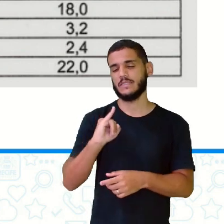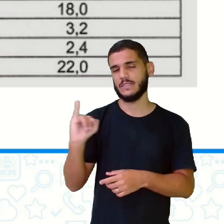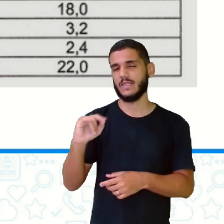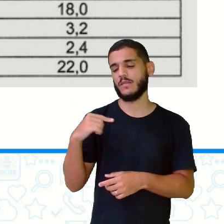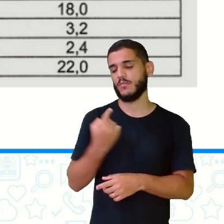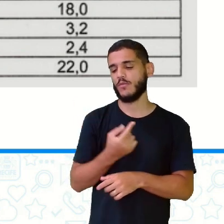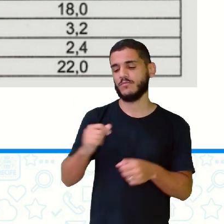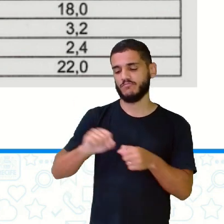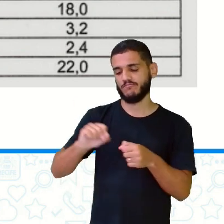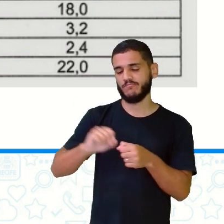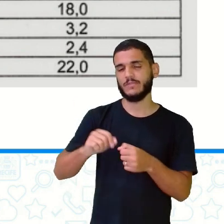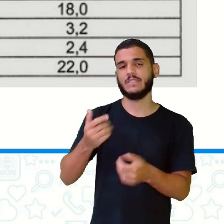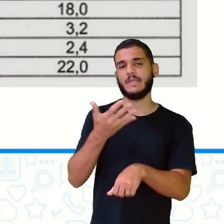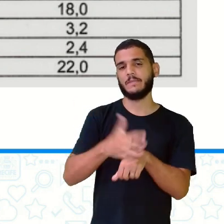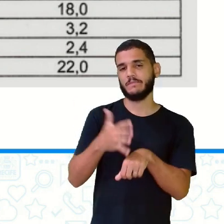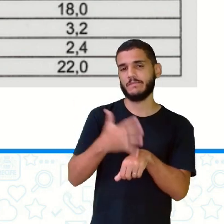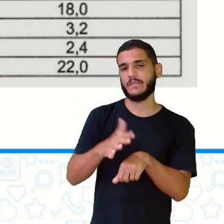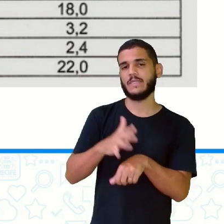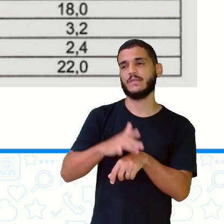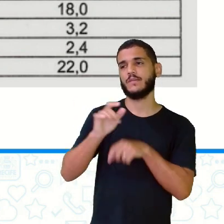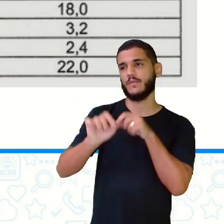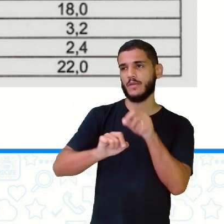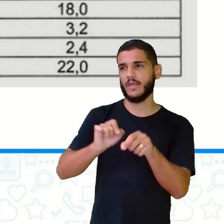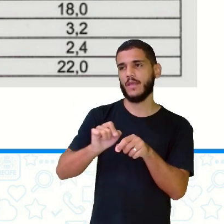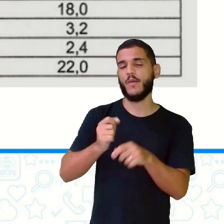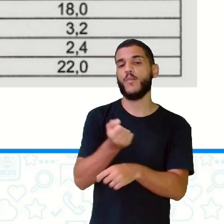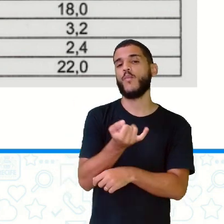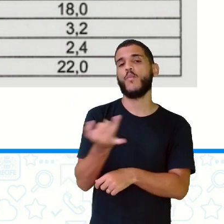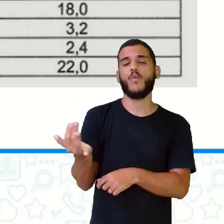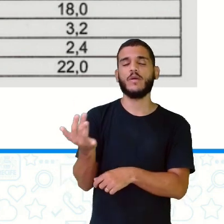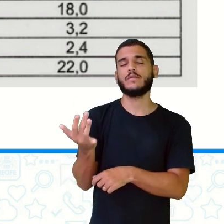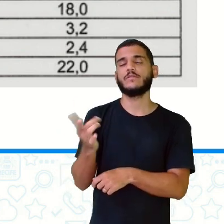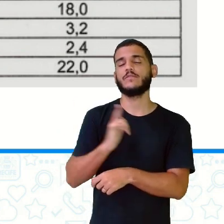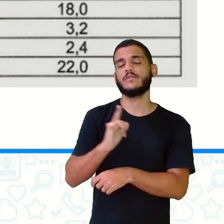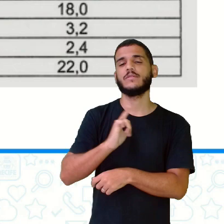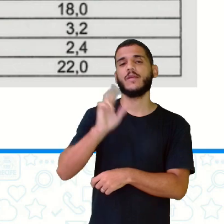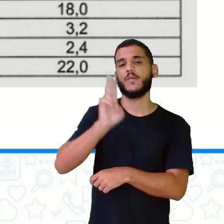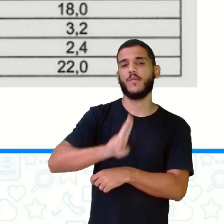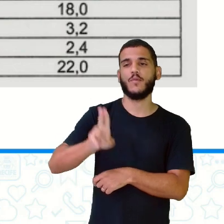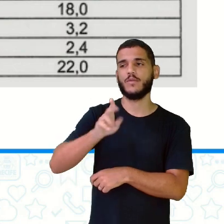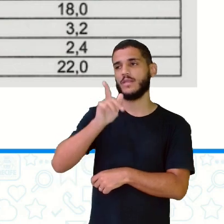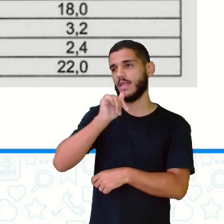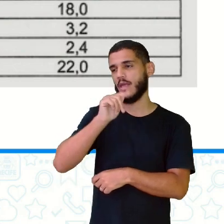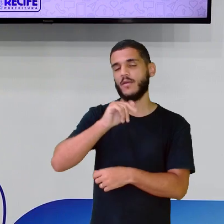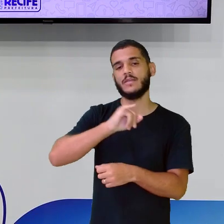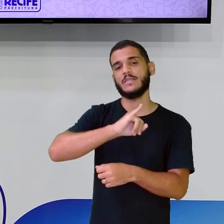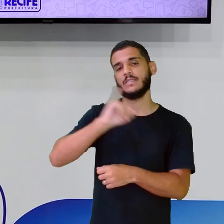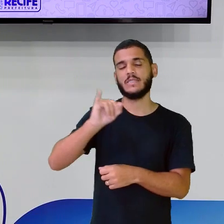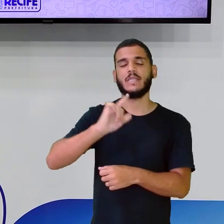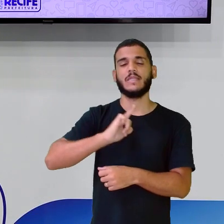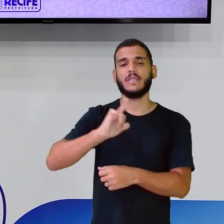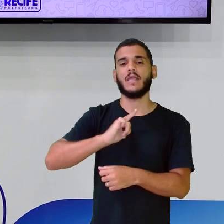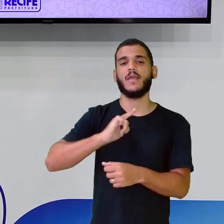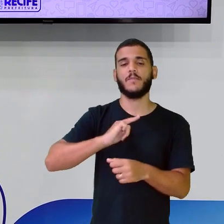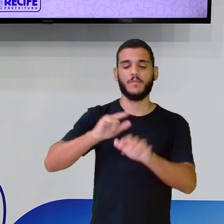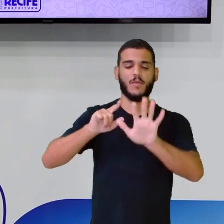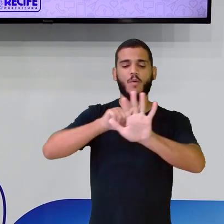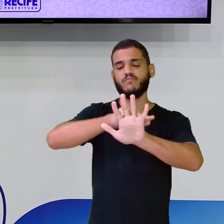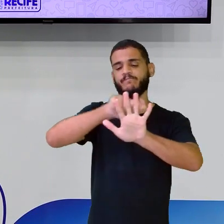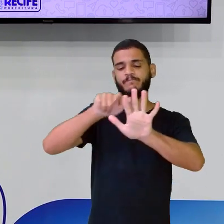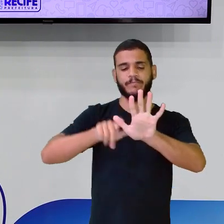uma atividade da tabela, quanto será consumido de água? Se eu realizar uma vez